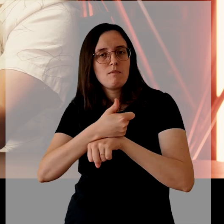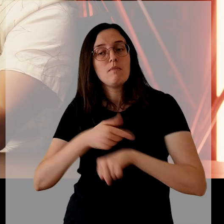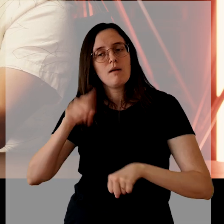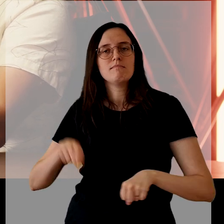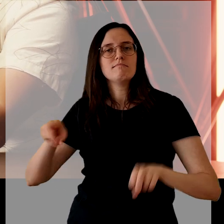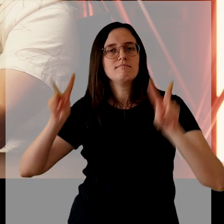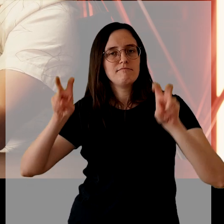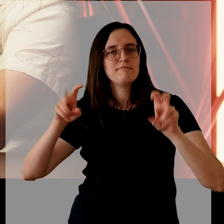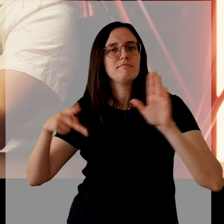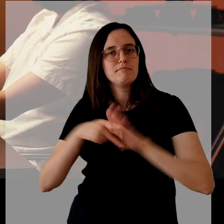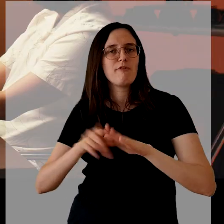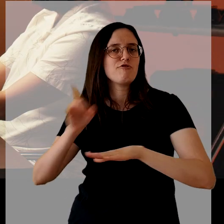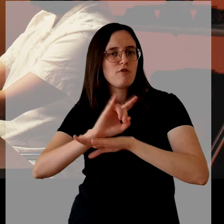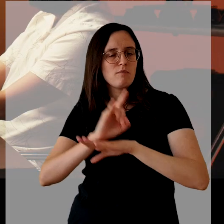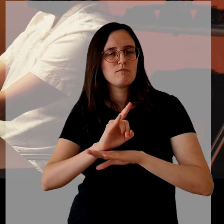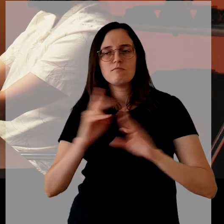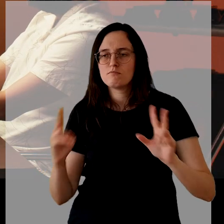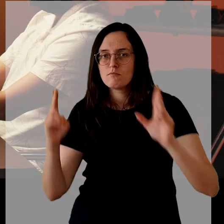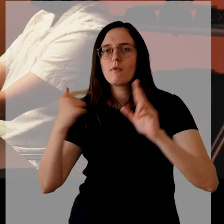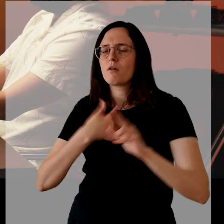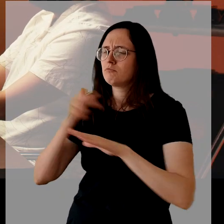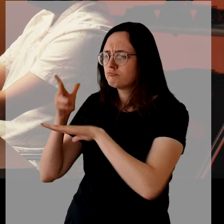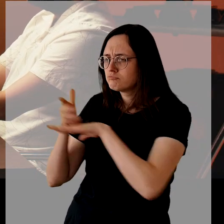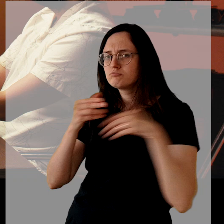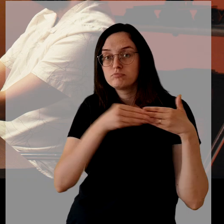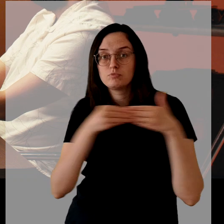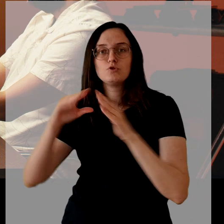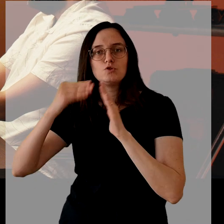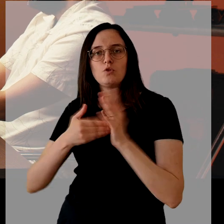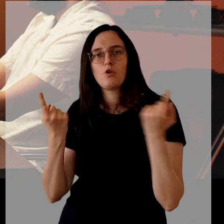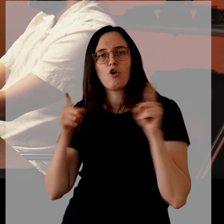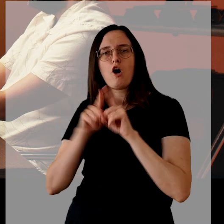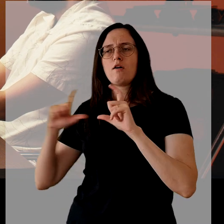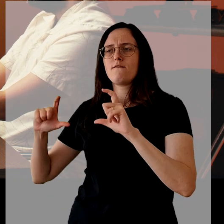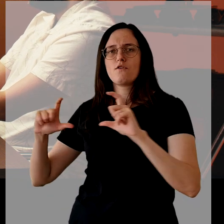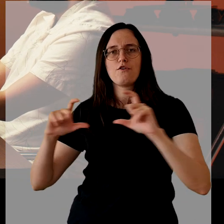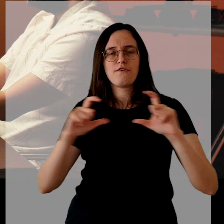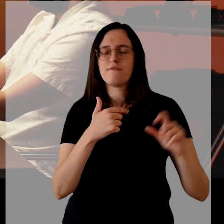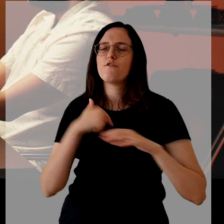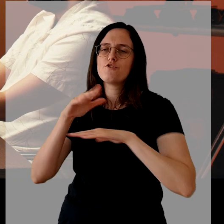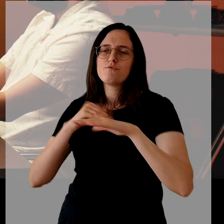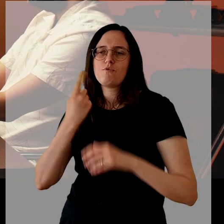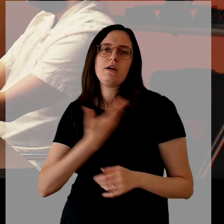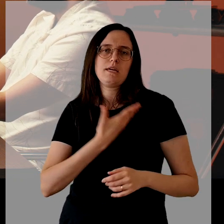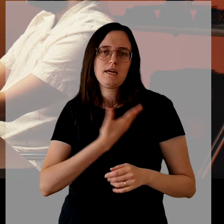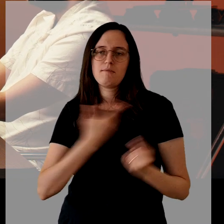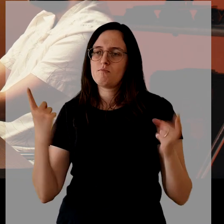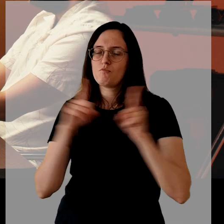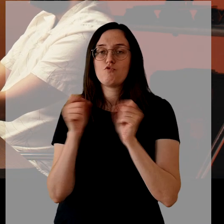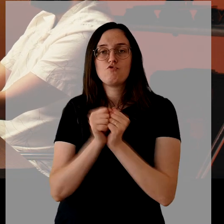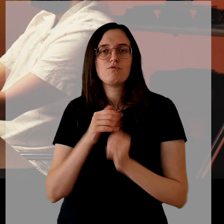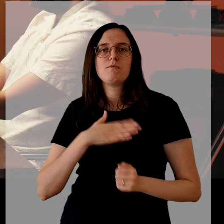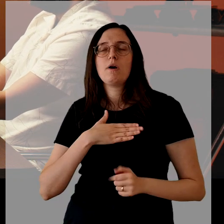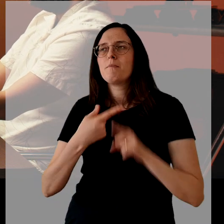um longa documental que eu dirigi e faço codireção de fotografia. Eu chamei um amigo para codirigir a